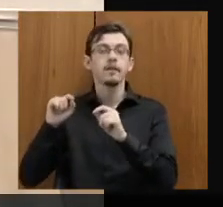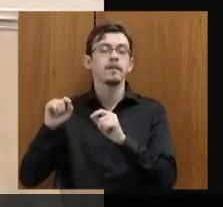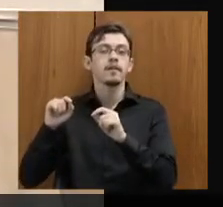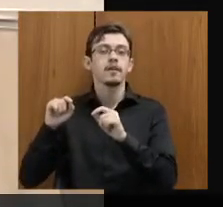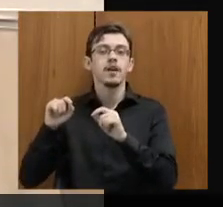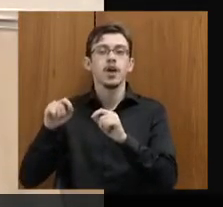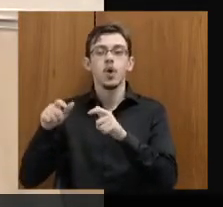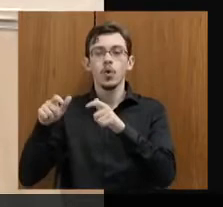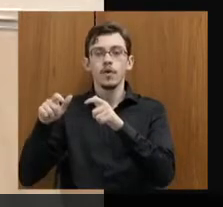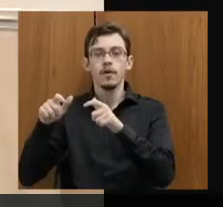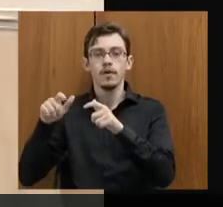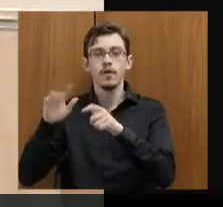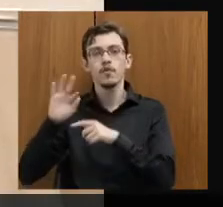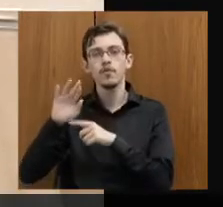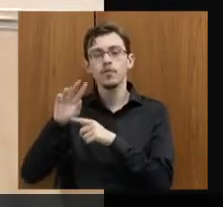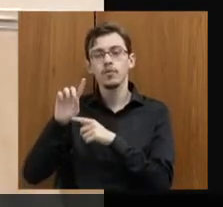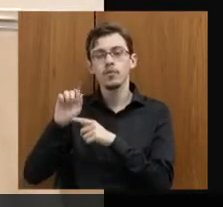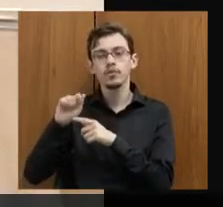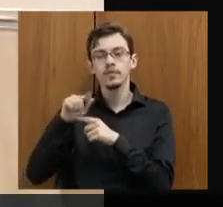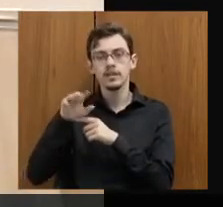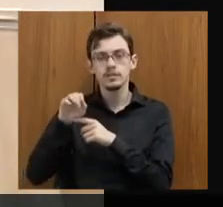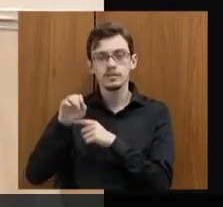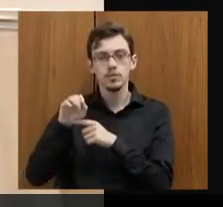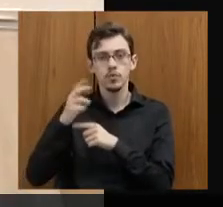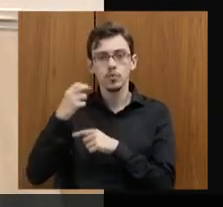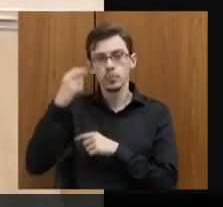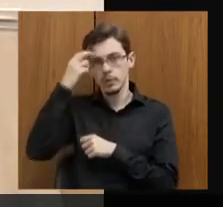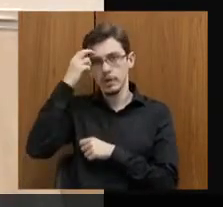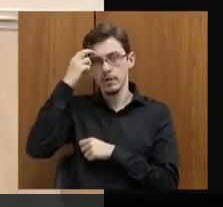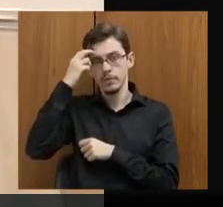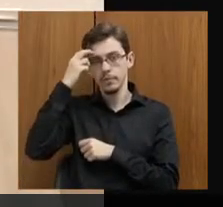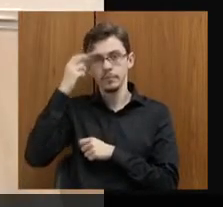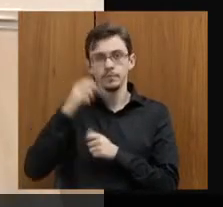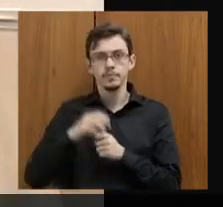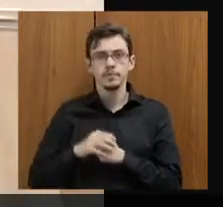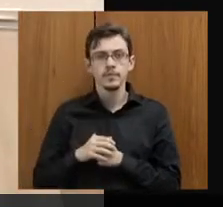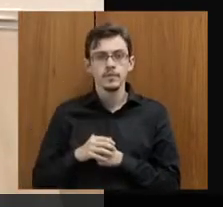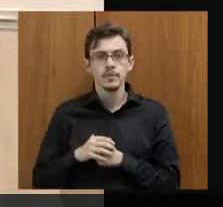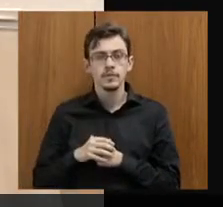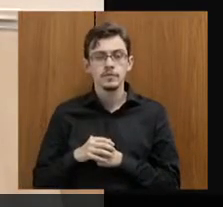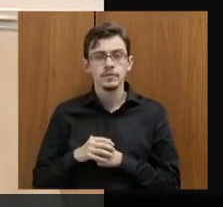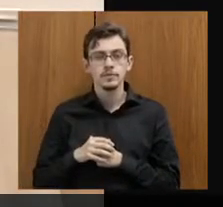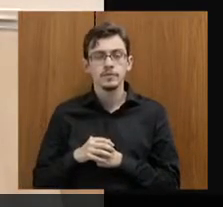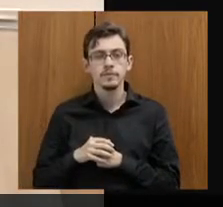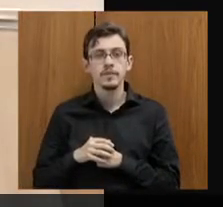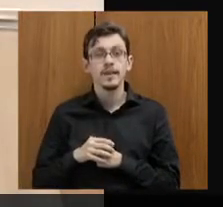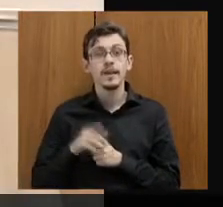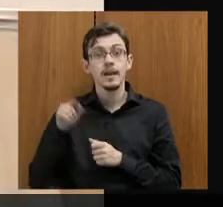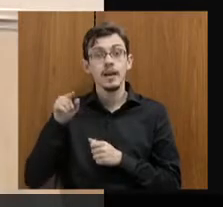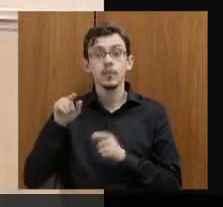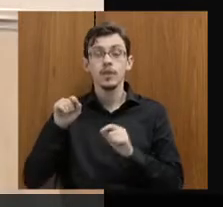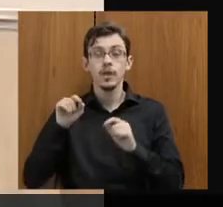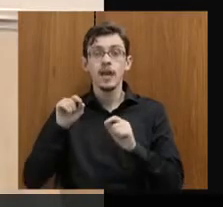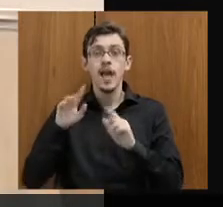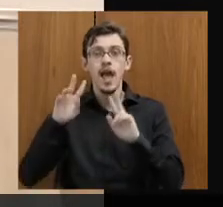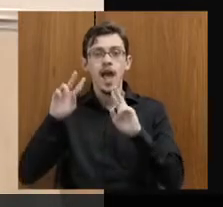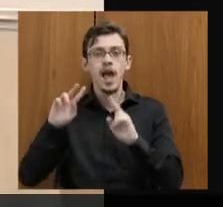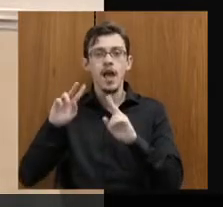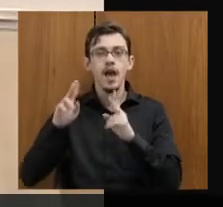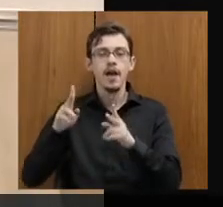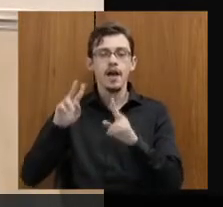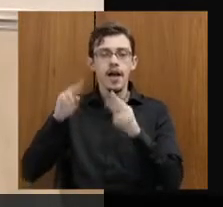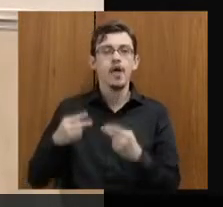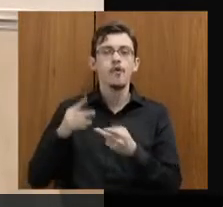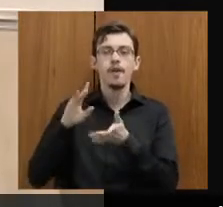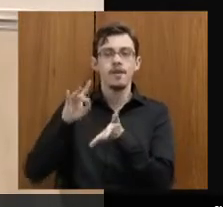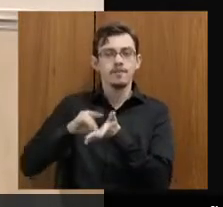que tem interesse de certificações para dar uma bola e assim vai que reconhece os povos indígenas é fazer